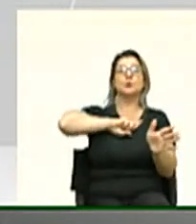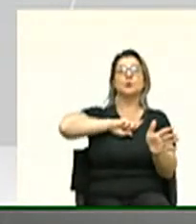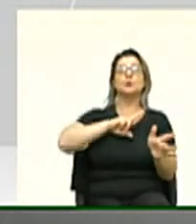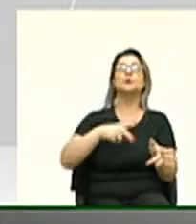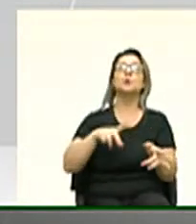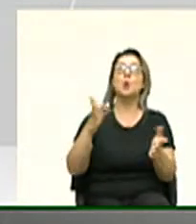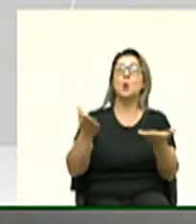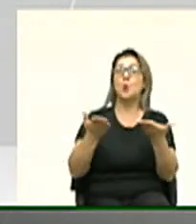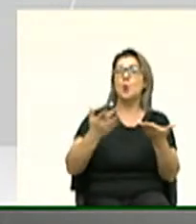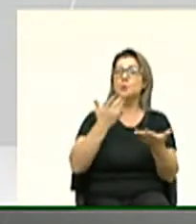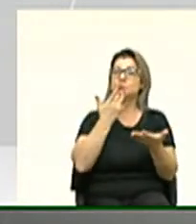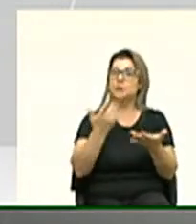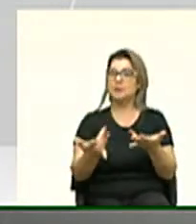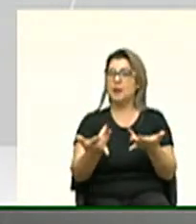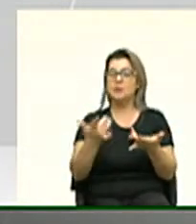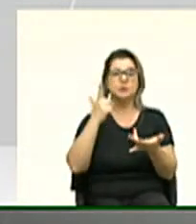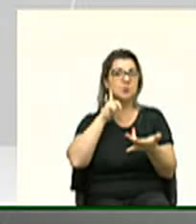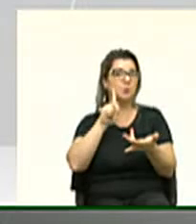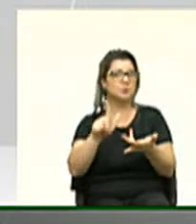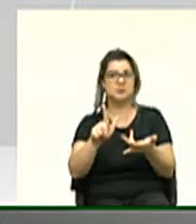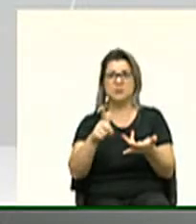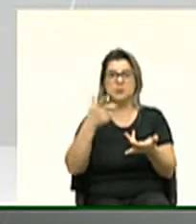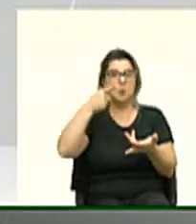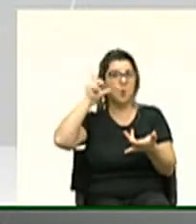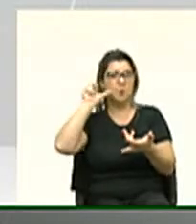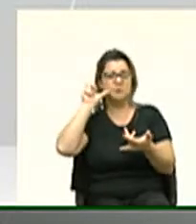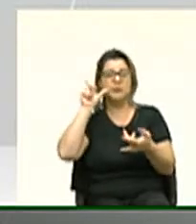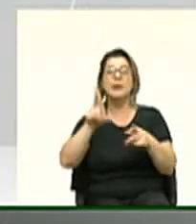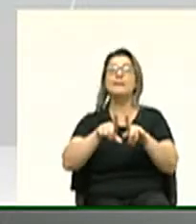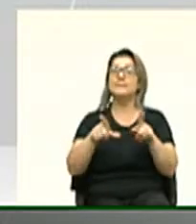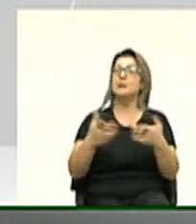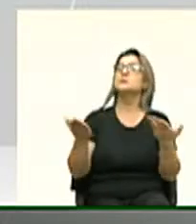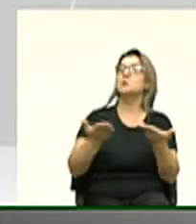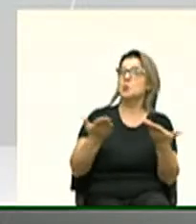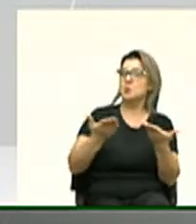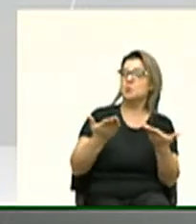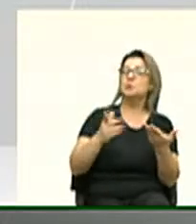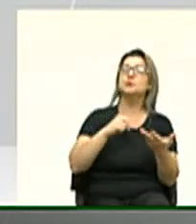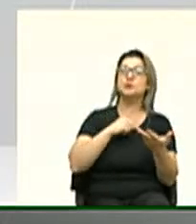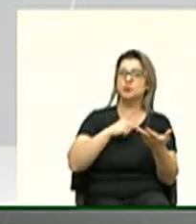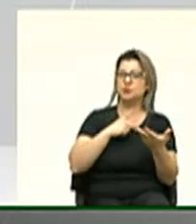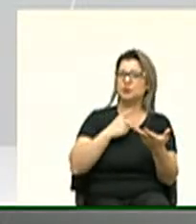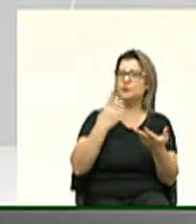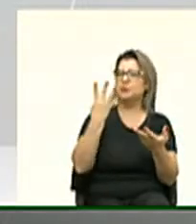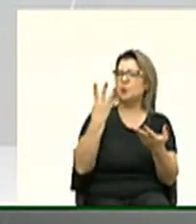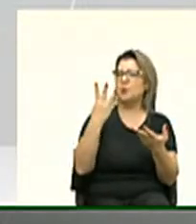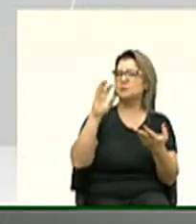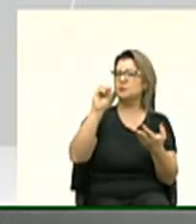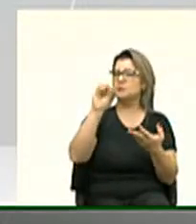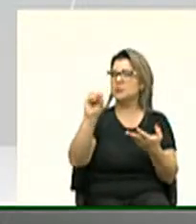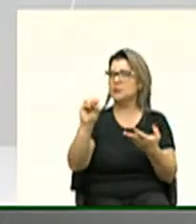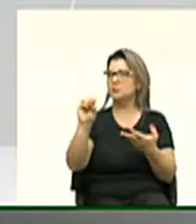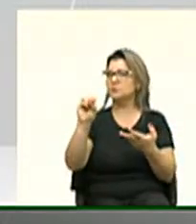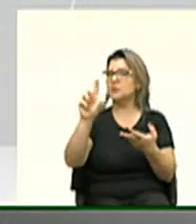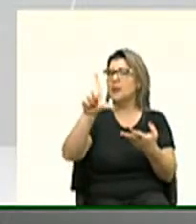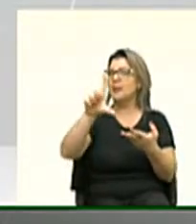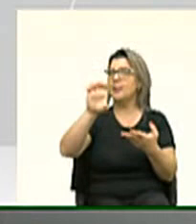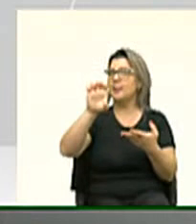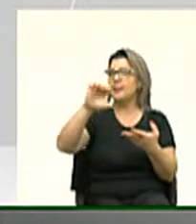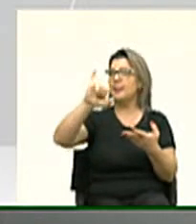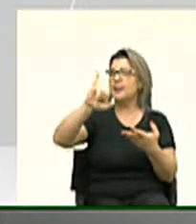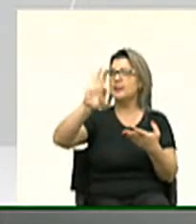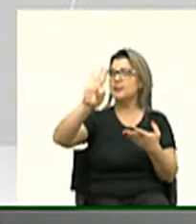ontem, não consegui. Hoje tive um retorno de que em torno de 400 leitos estariam em funcionamento, pedi a relação